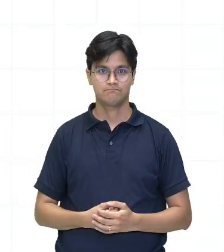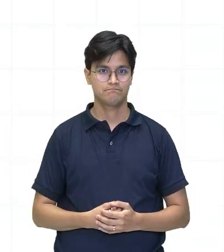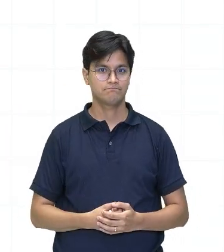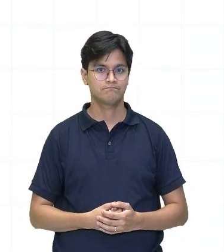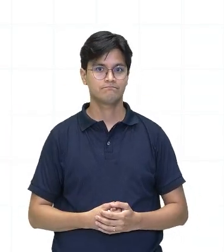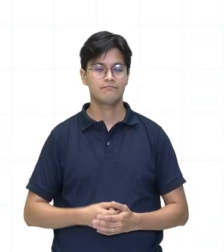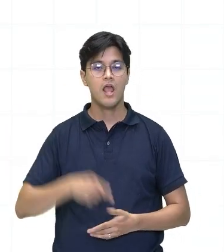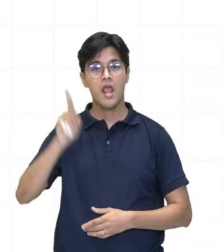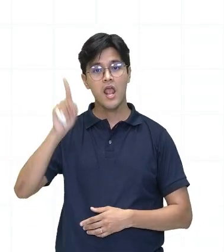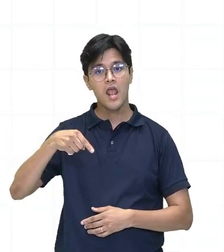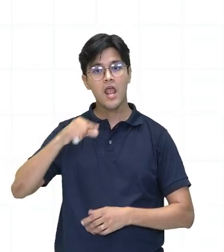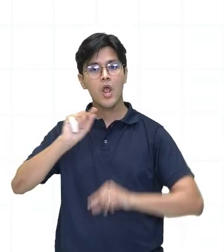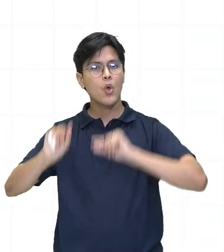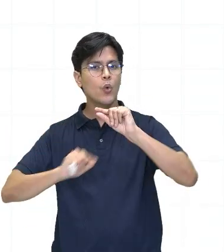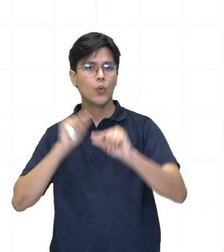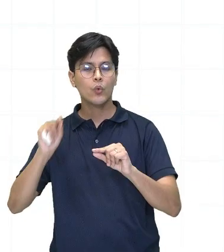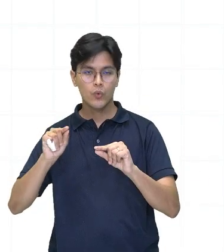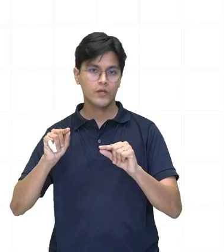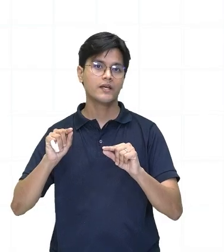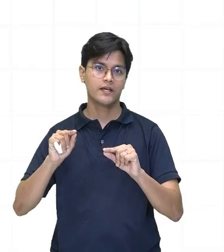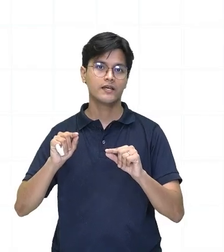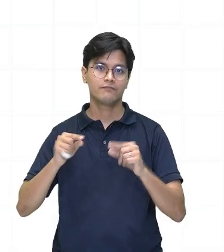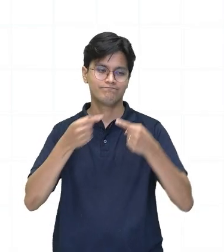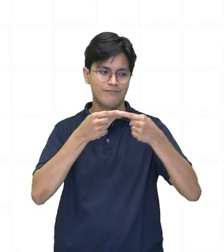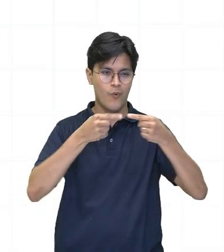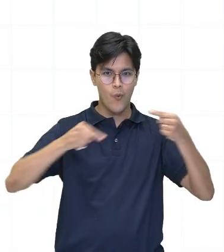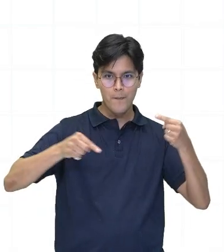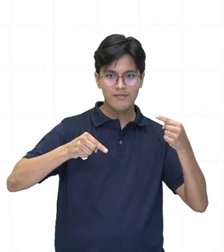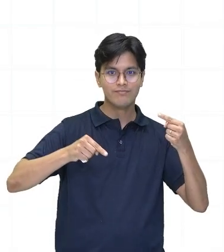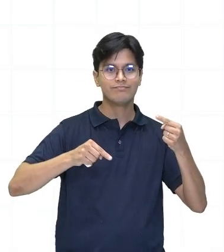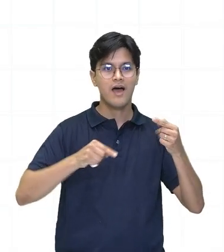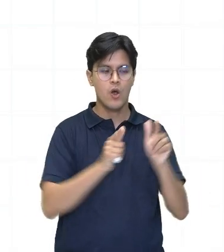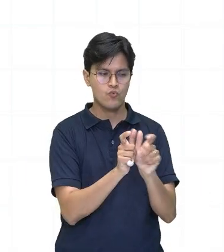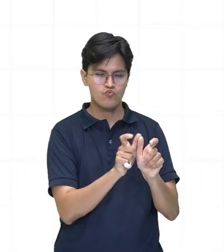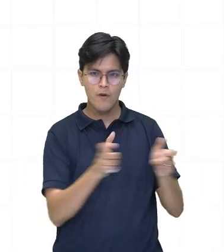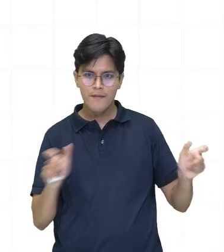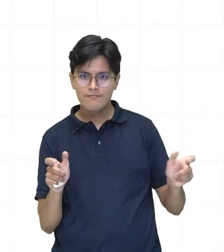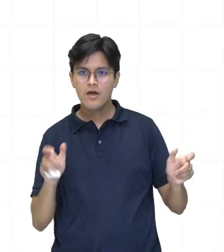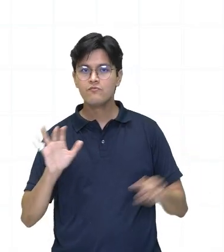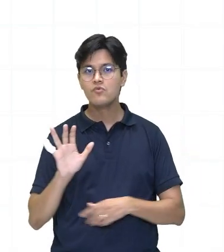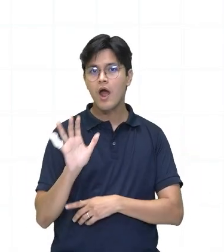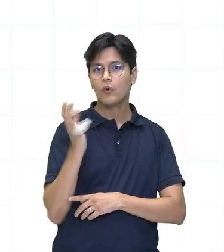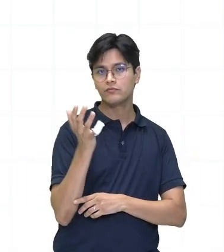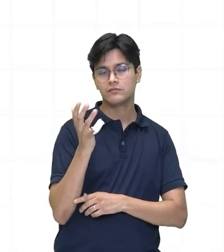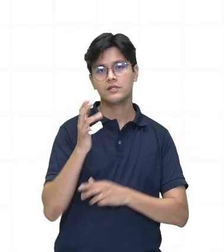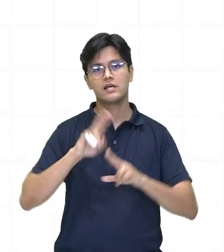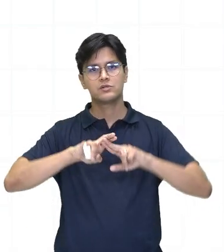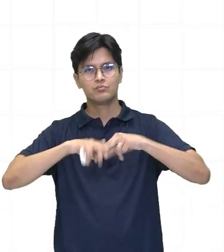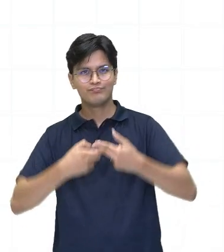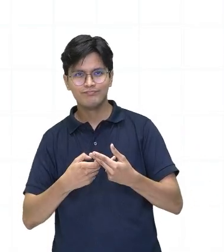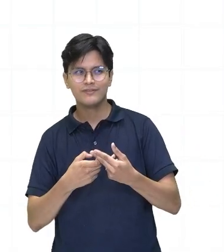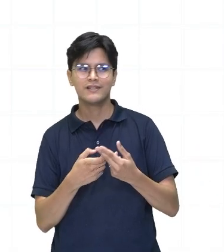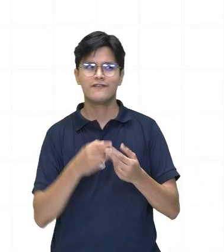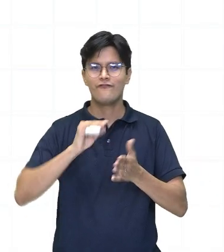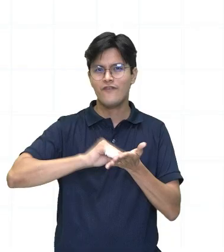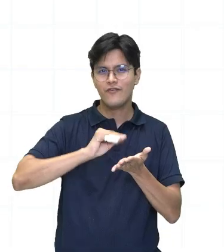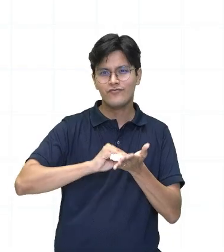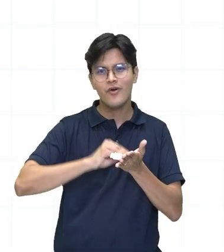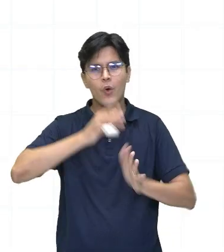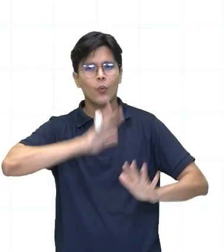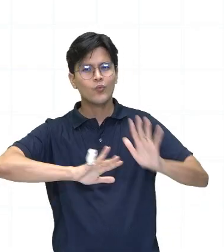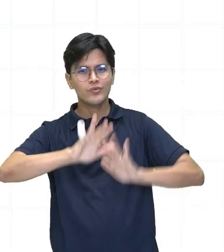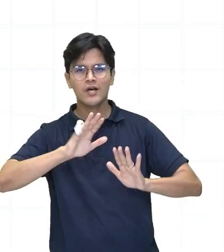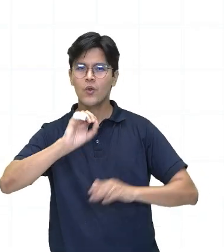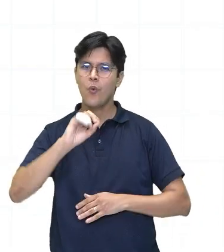desvios gramaticais que ocorrem por descuido ou desconhecimento das